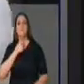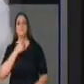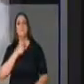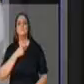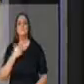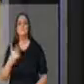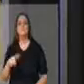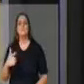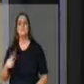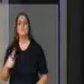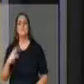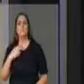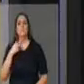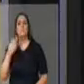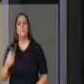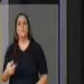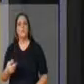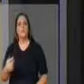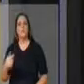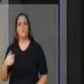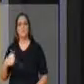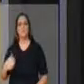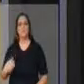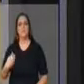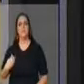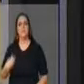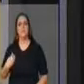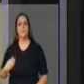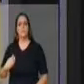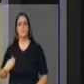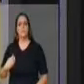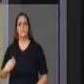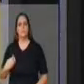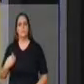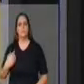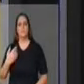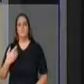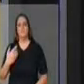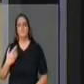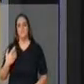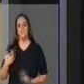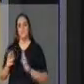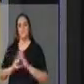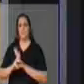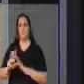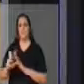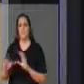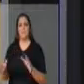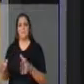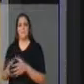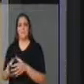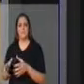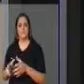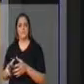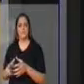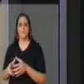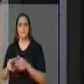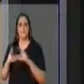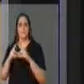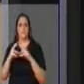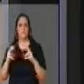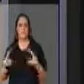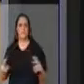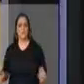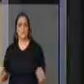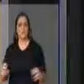momento representando a Associação Brasileira de Câncer de Boca e Garganta, sediada em Florianópolis, mas